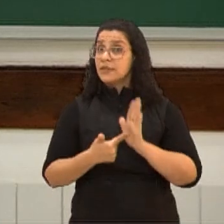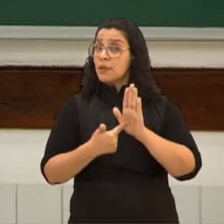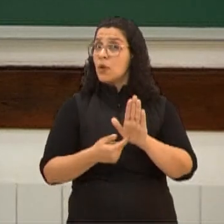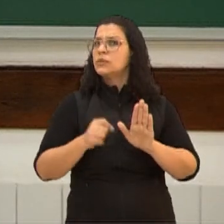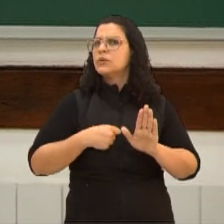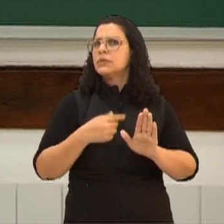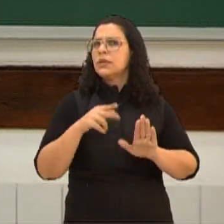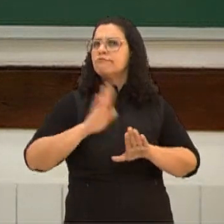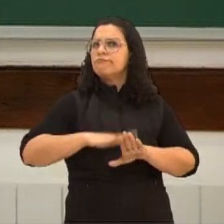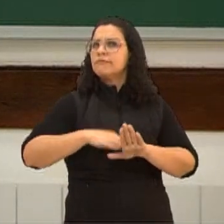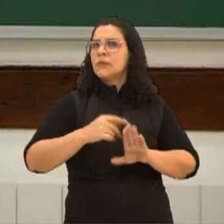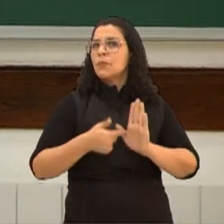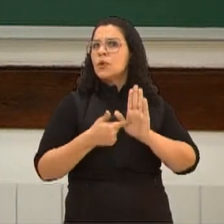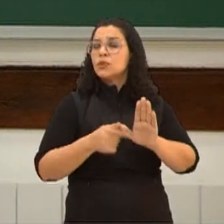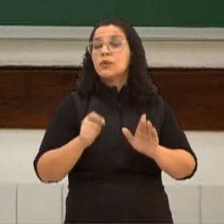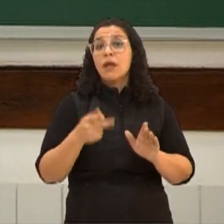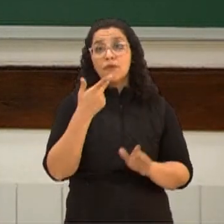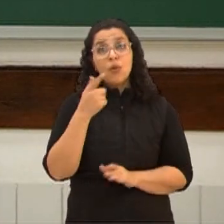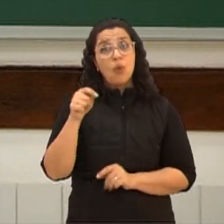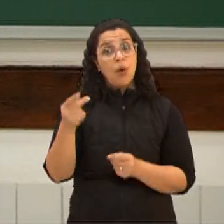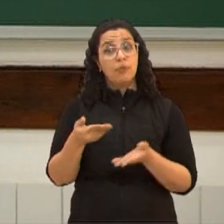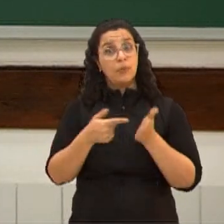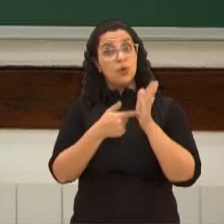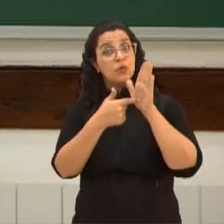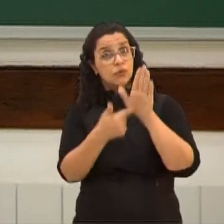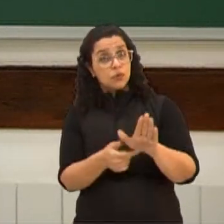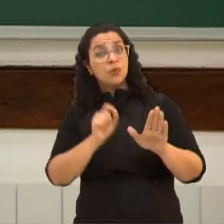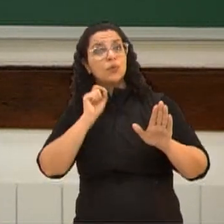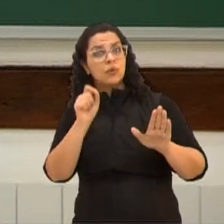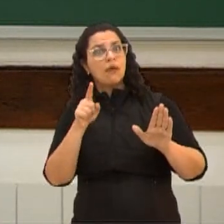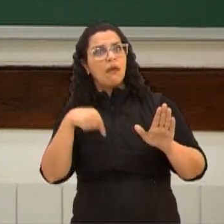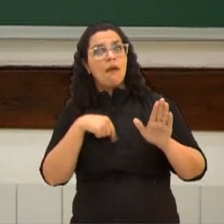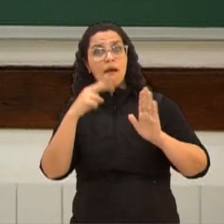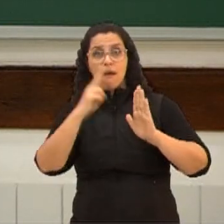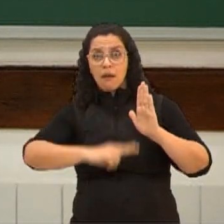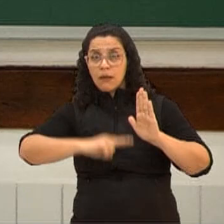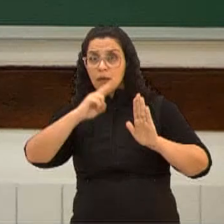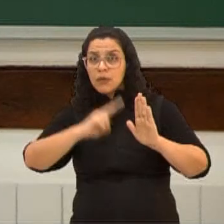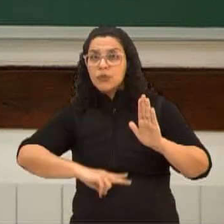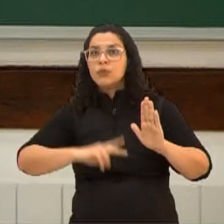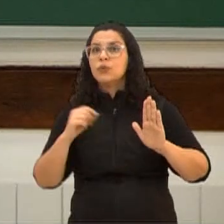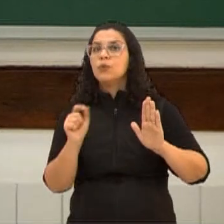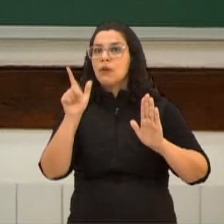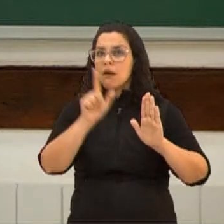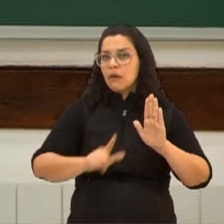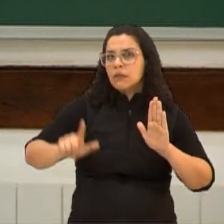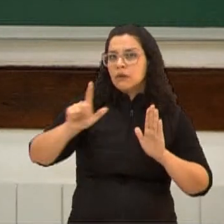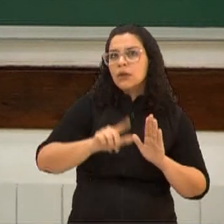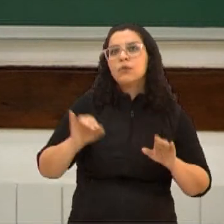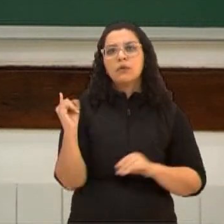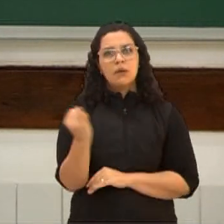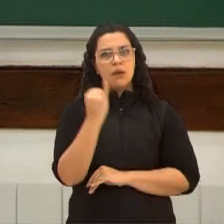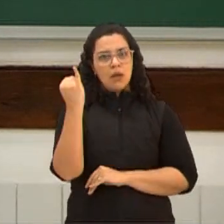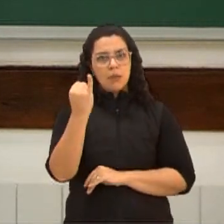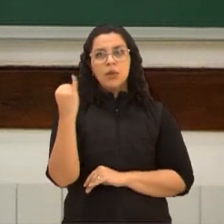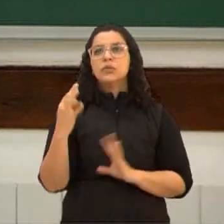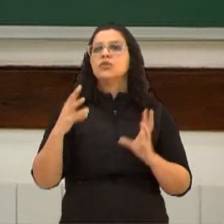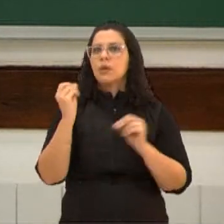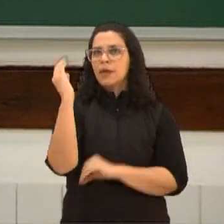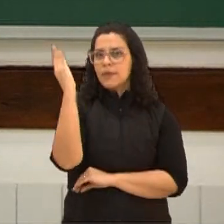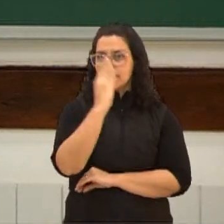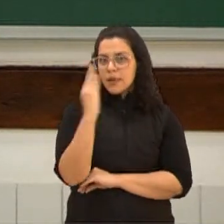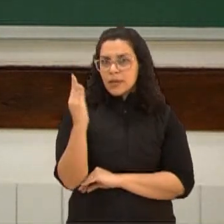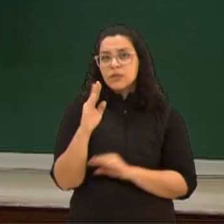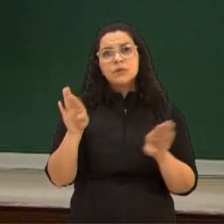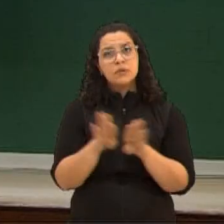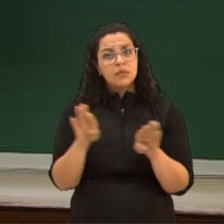dessa revista? O que ela apresentou? Ela trouxe o quê? Que a leitura, que a literatura é importante para o